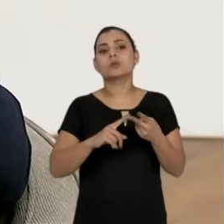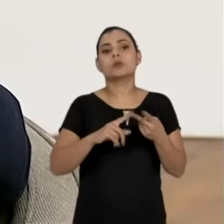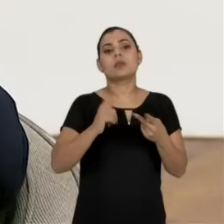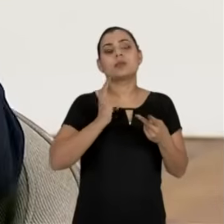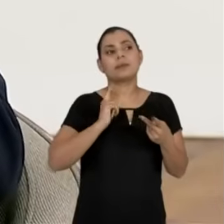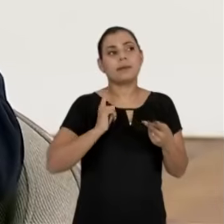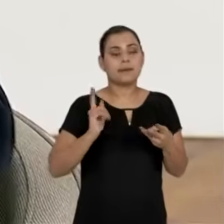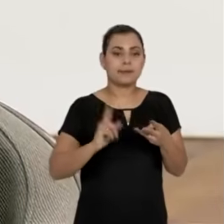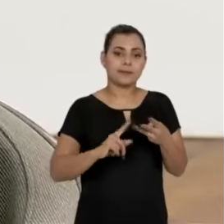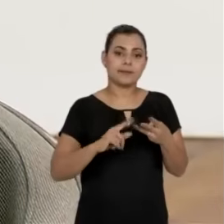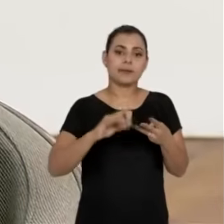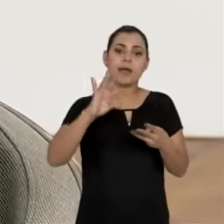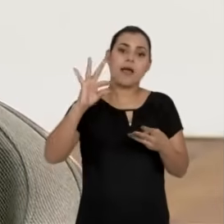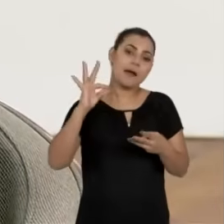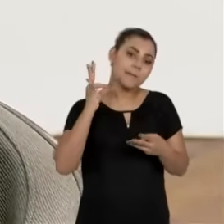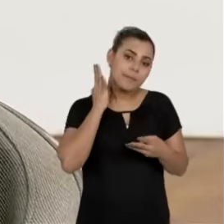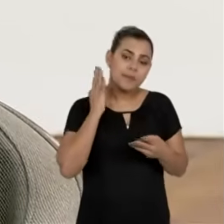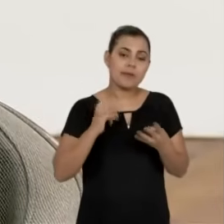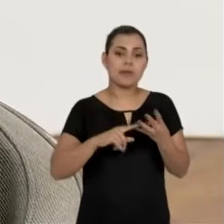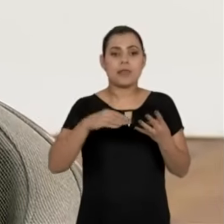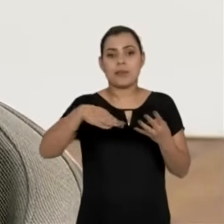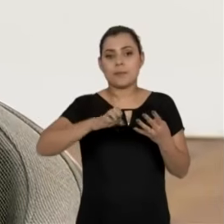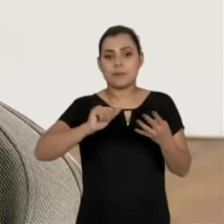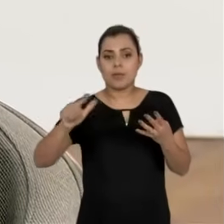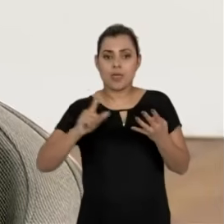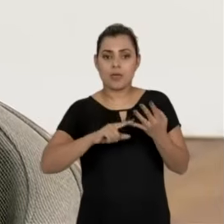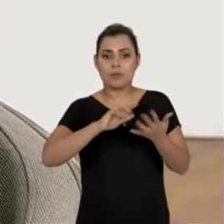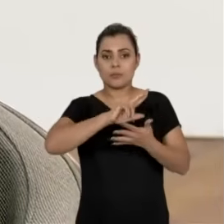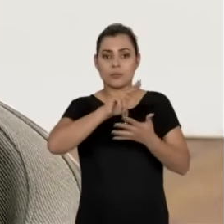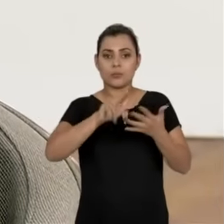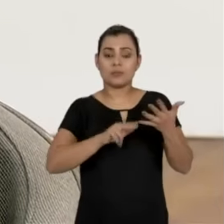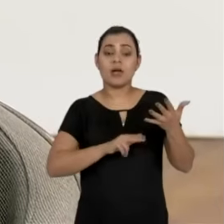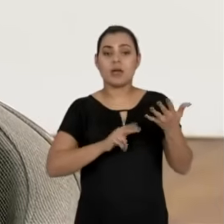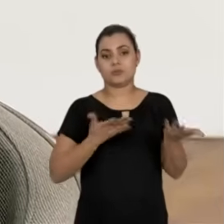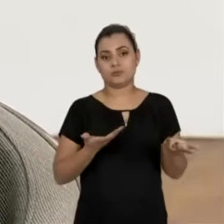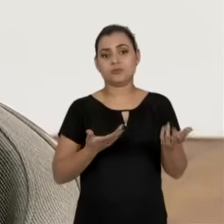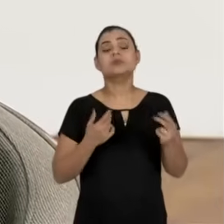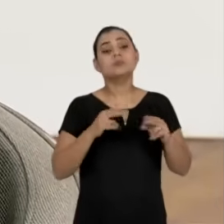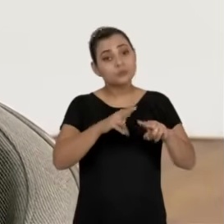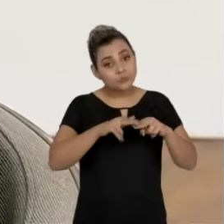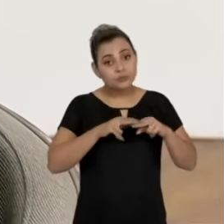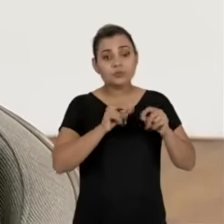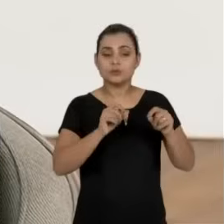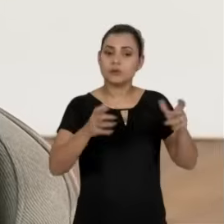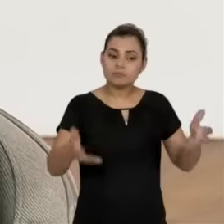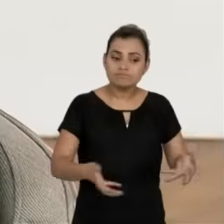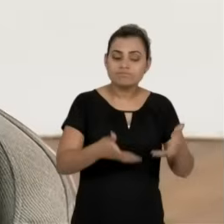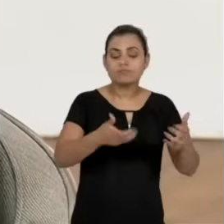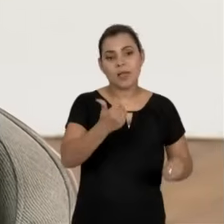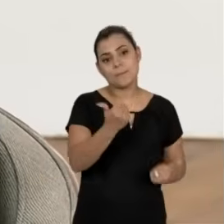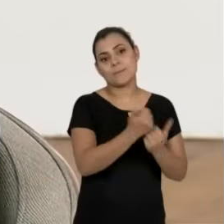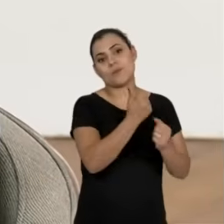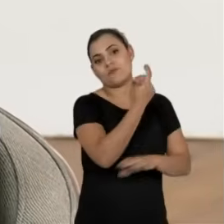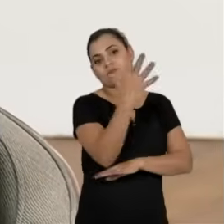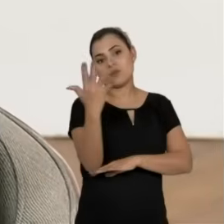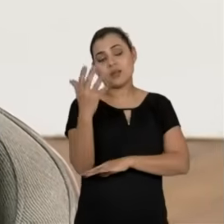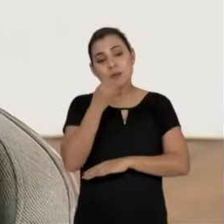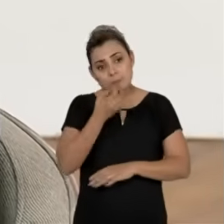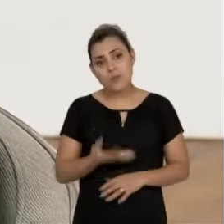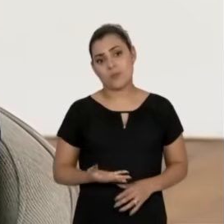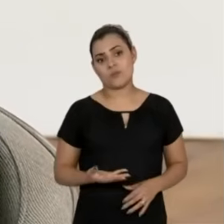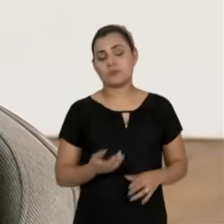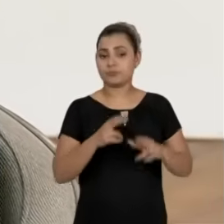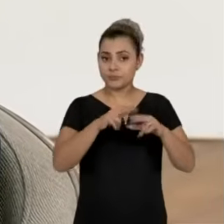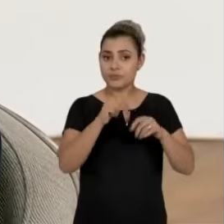você tem abelha, mel, tudo produz ali na mesma área, é permacultura. Então, uma agricultura que limita a floresta, ou seja, você faz uma agricultura, você cria